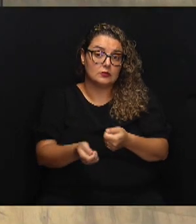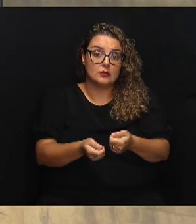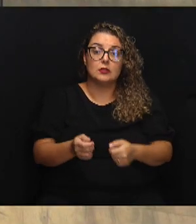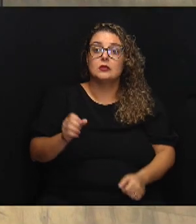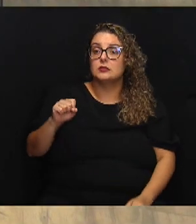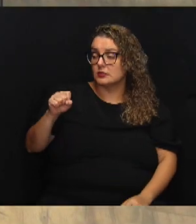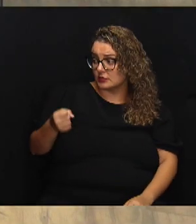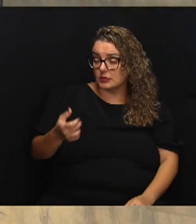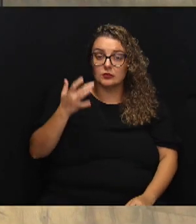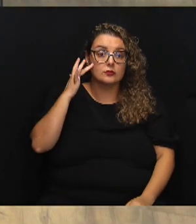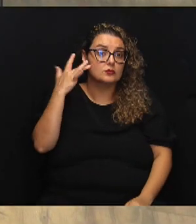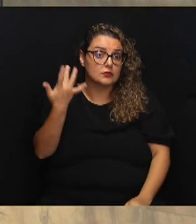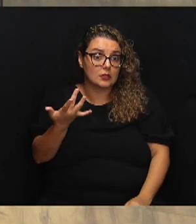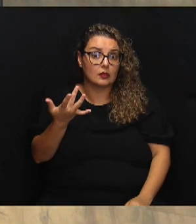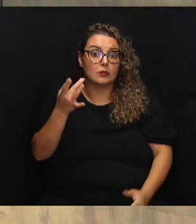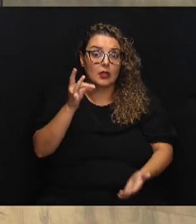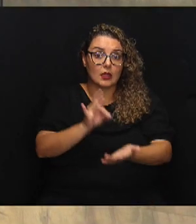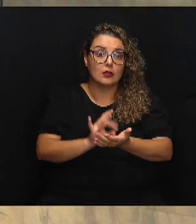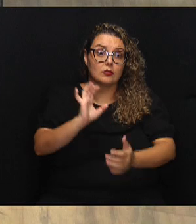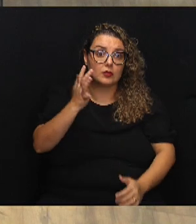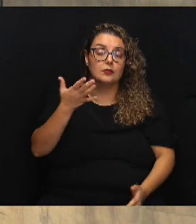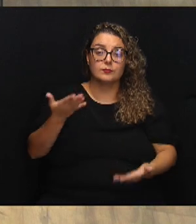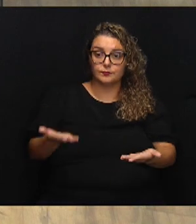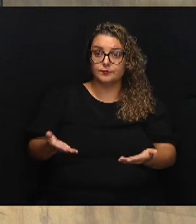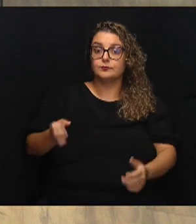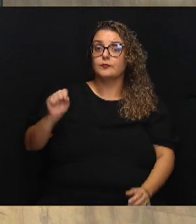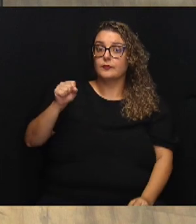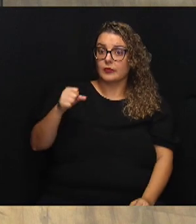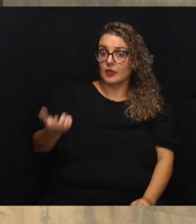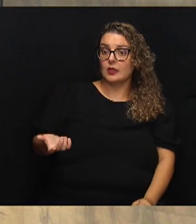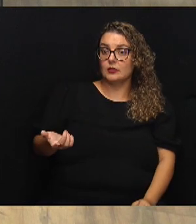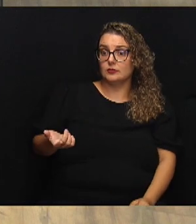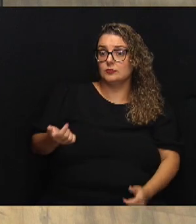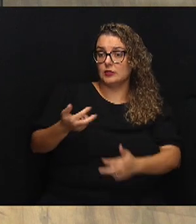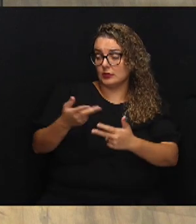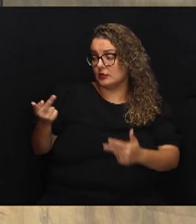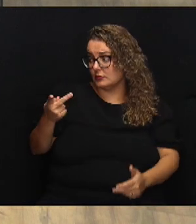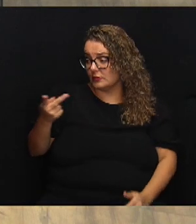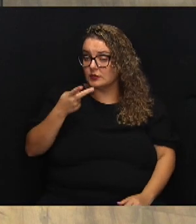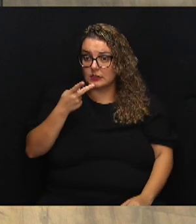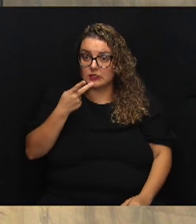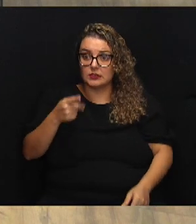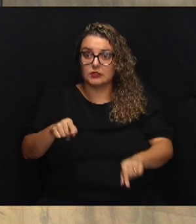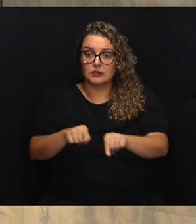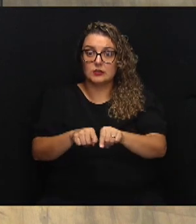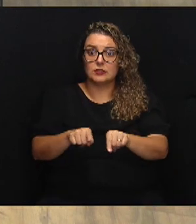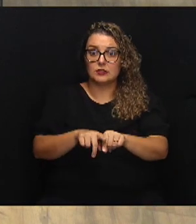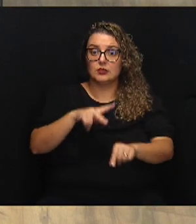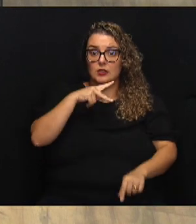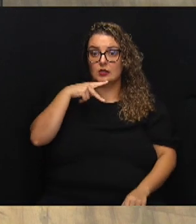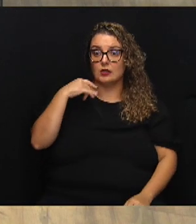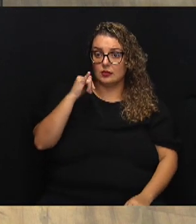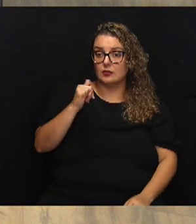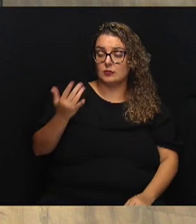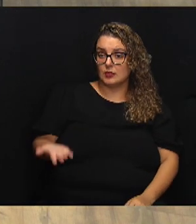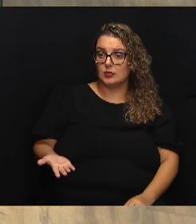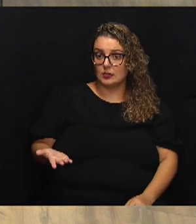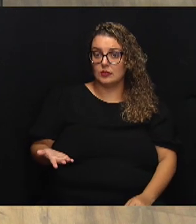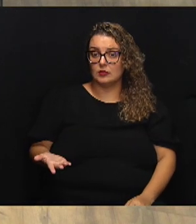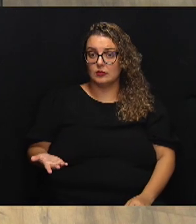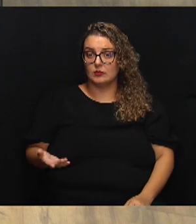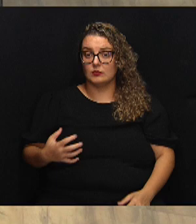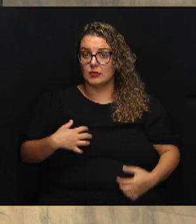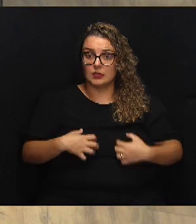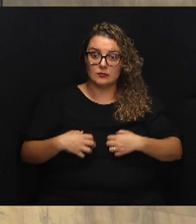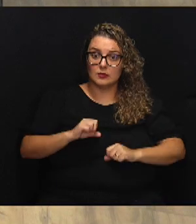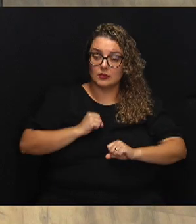tem a real noção do que acontece. E assim, um ponto que vocês estavam falando também, que o Permínio estava dizendo aí, que ele fica